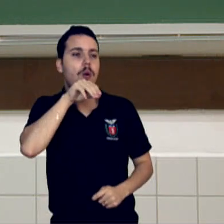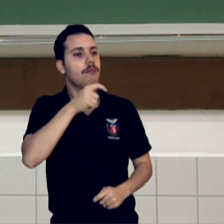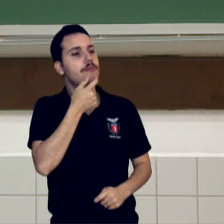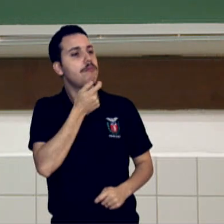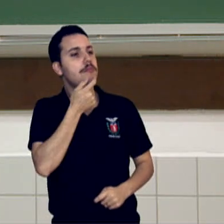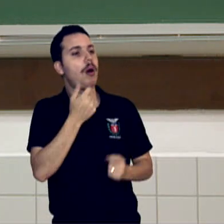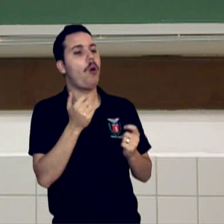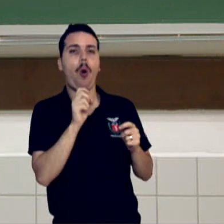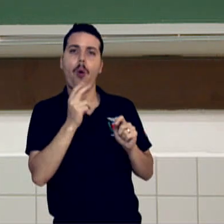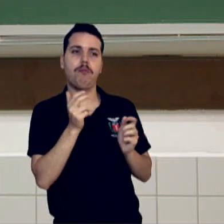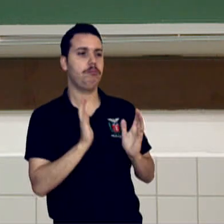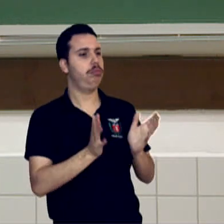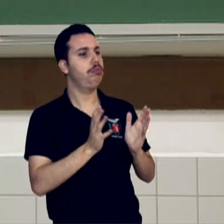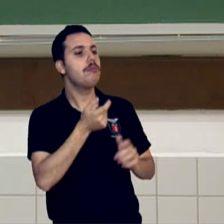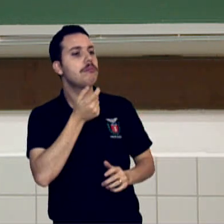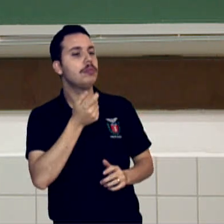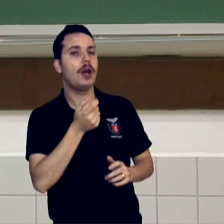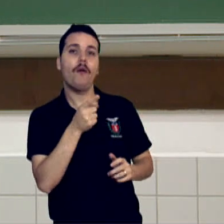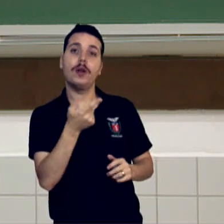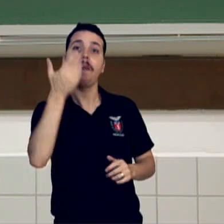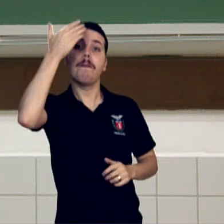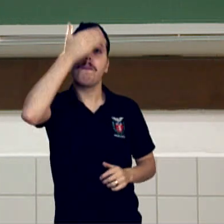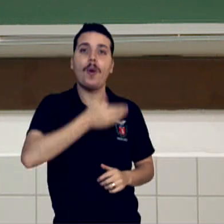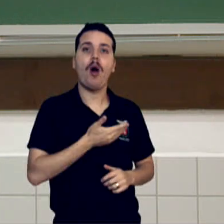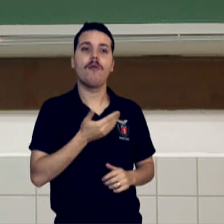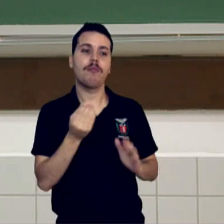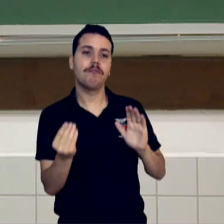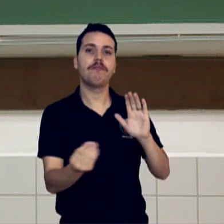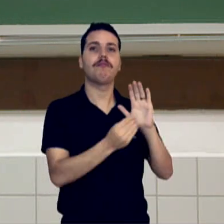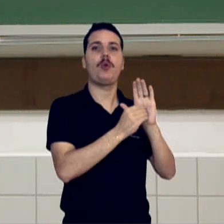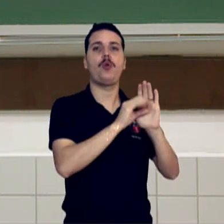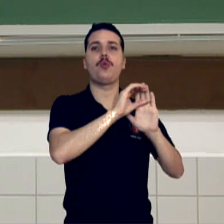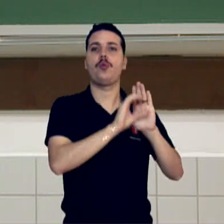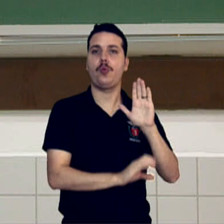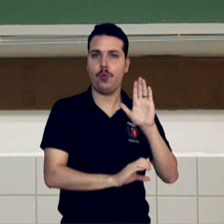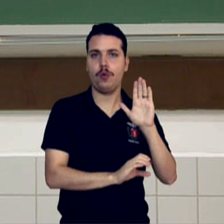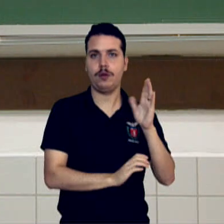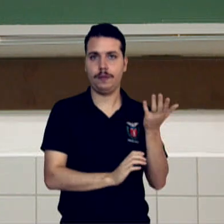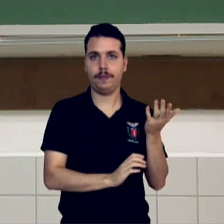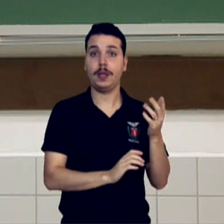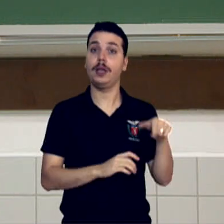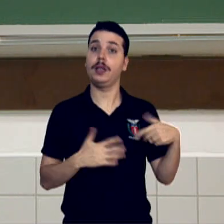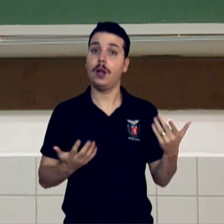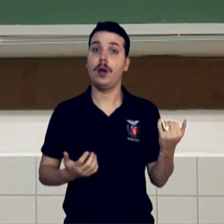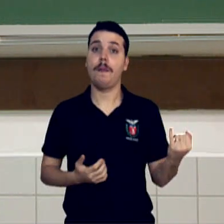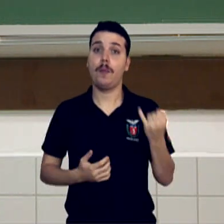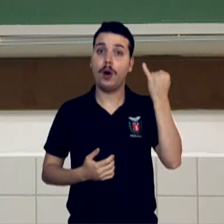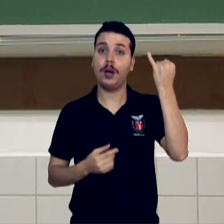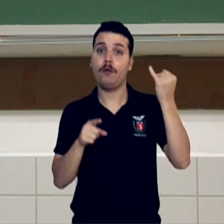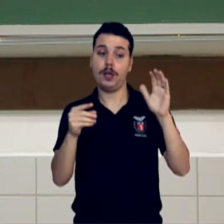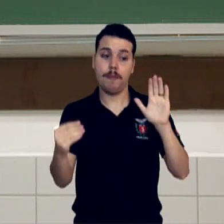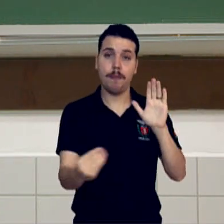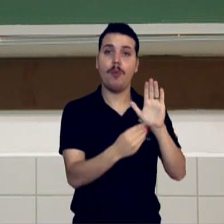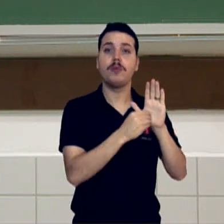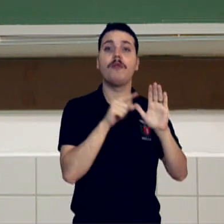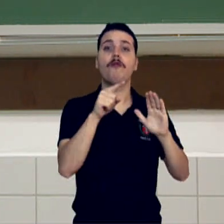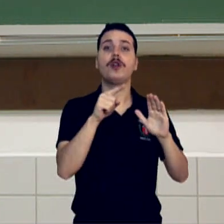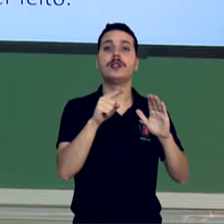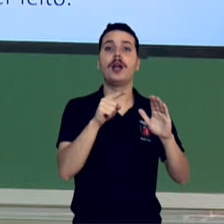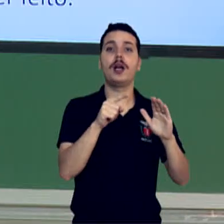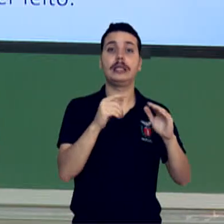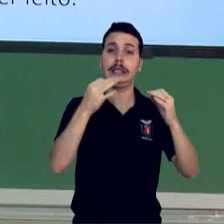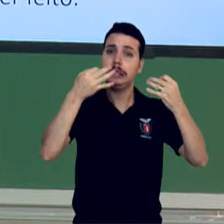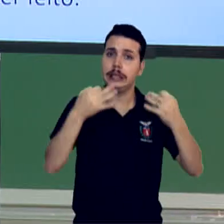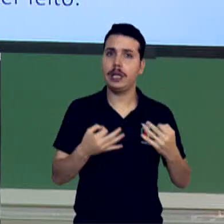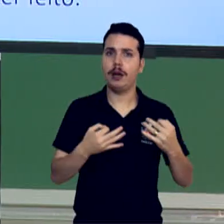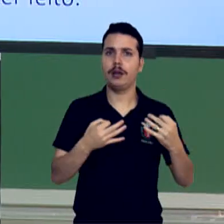inglês para comprovar o que você colocou no currículo. Então, é importante que você coloque o nível de proficiência exato